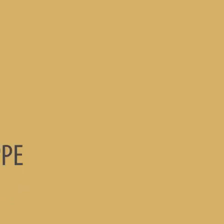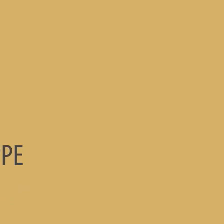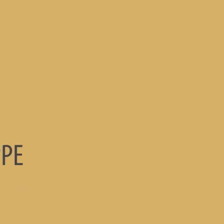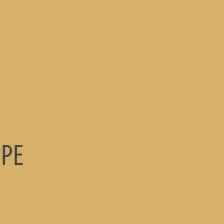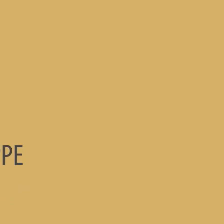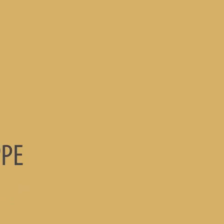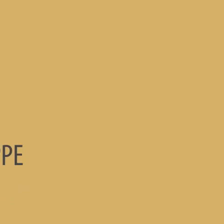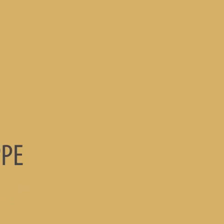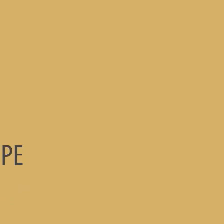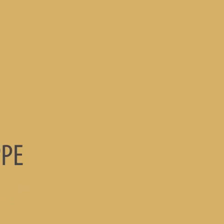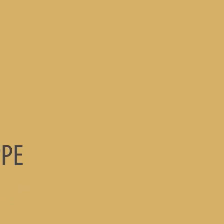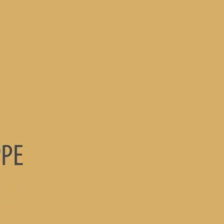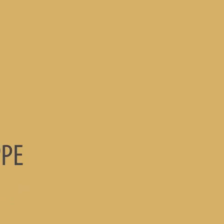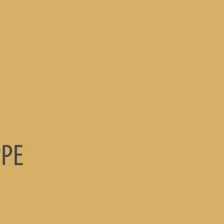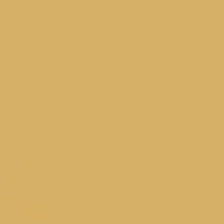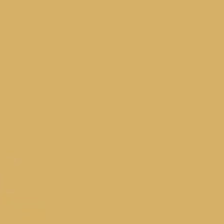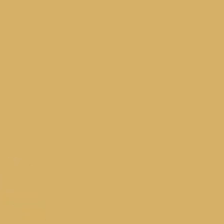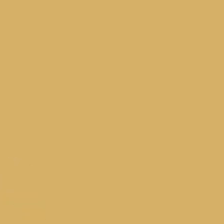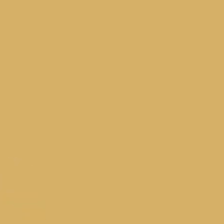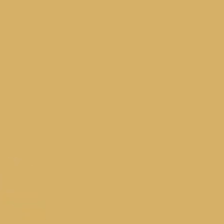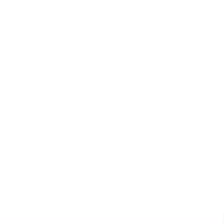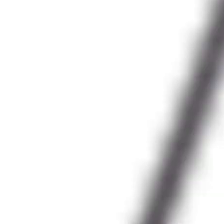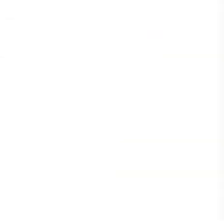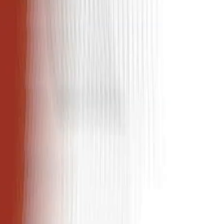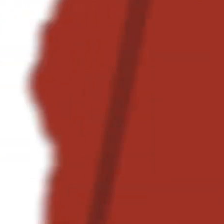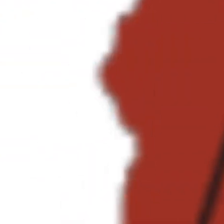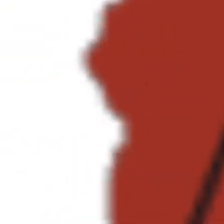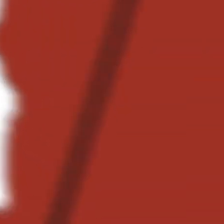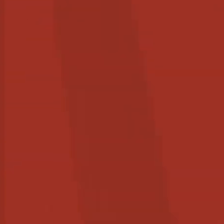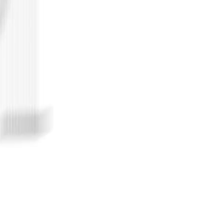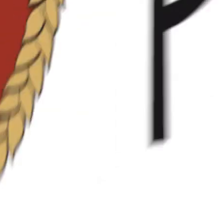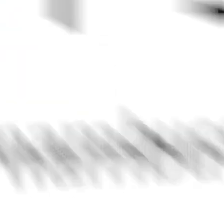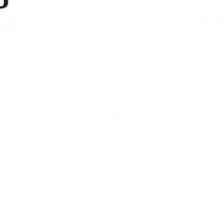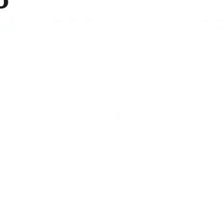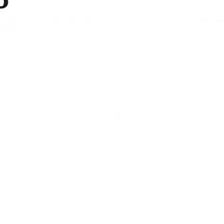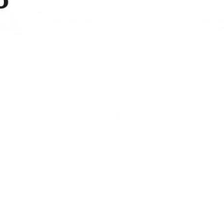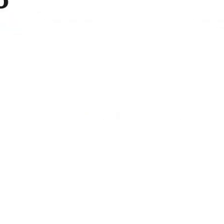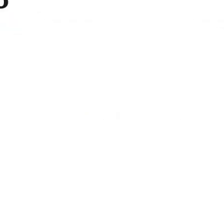Ministério Público de Pernambuco,